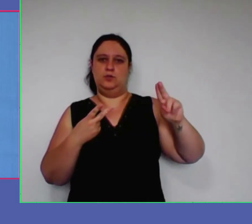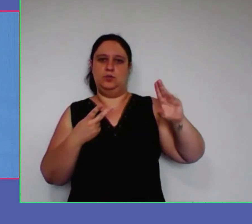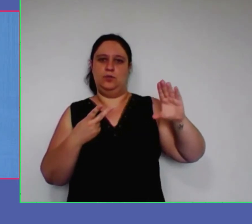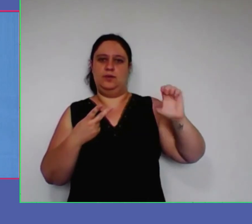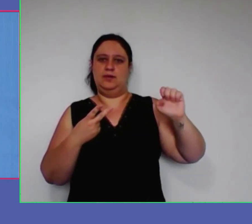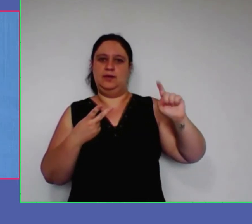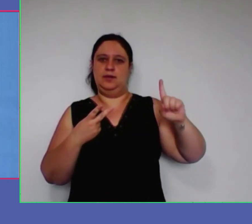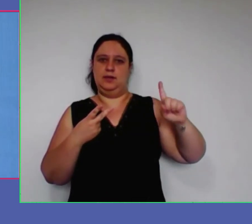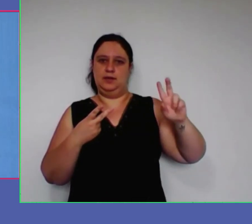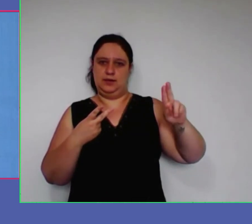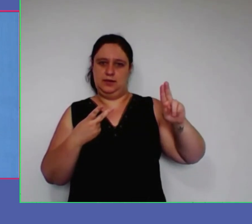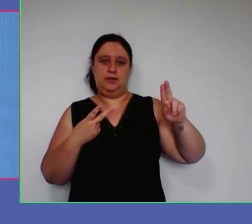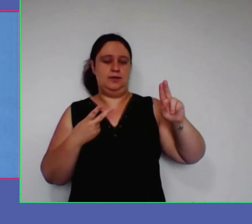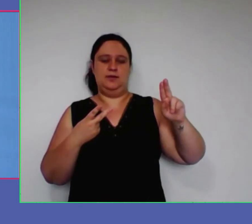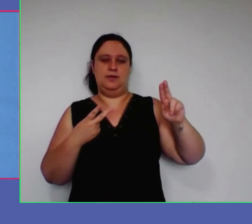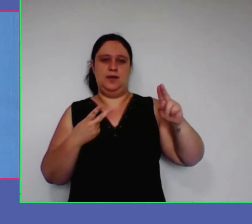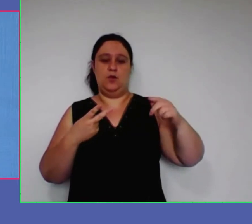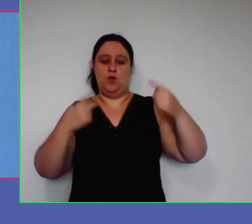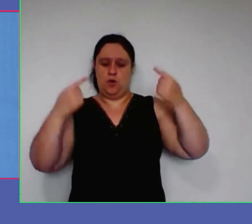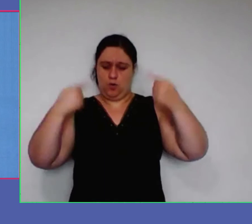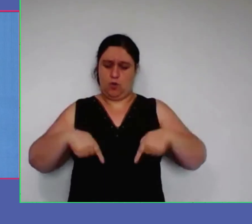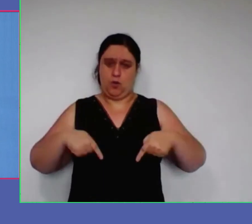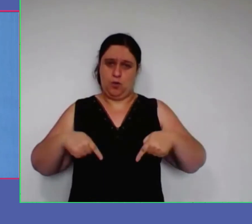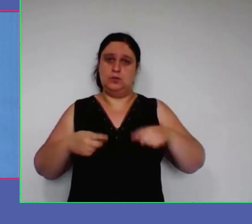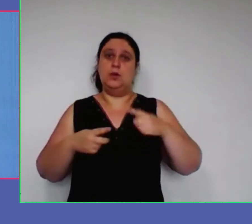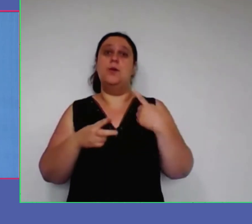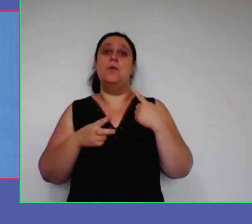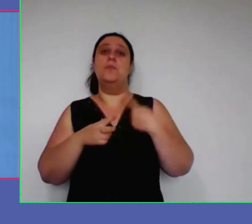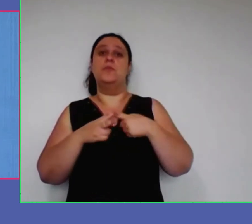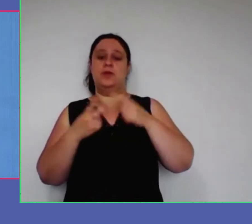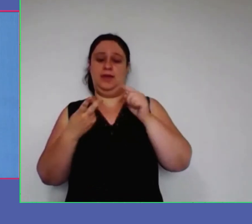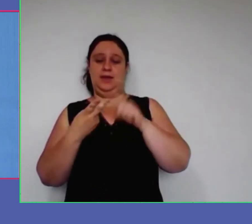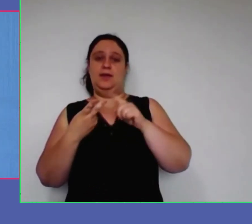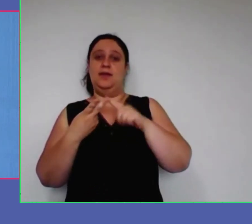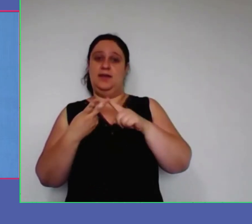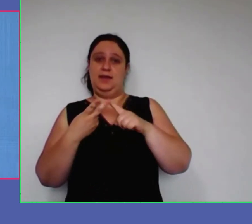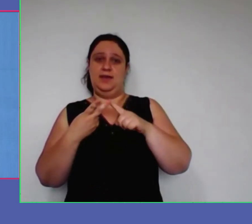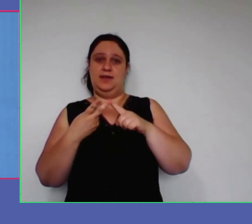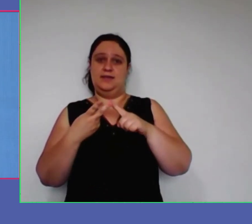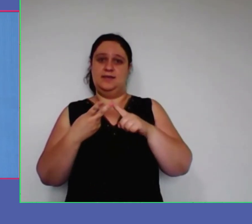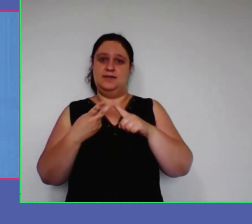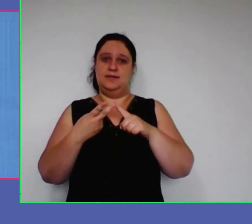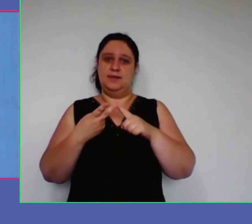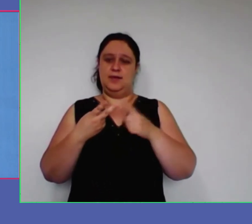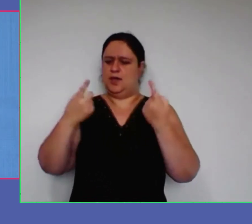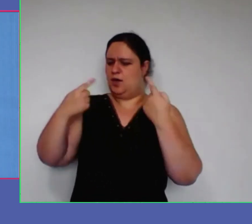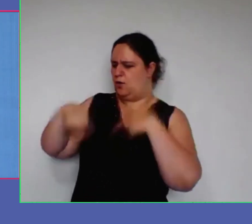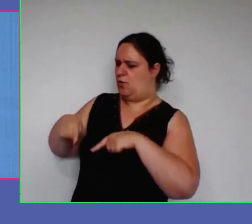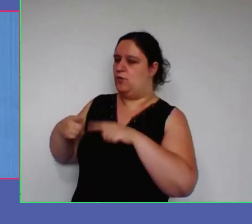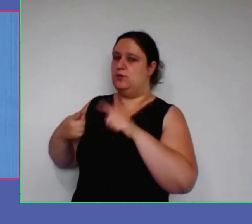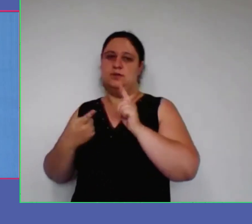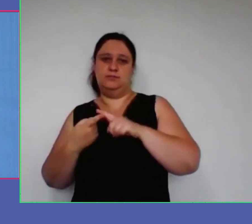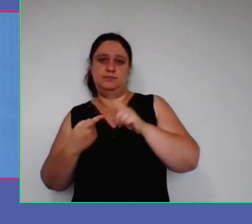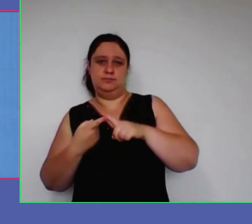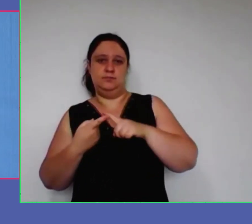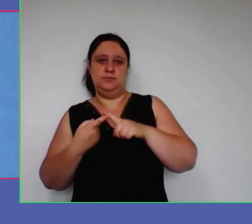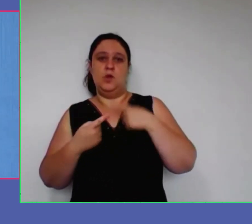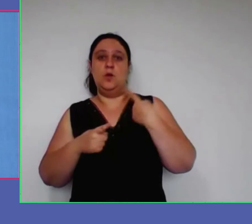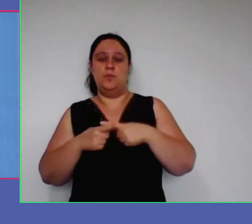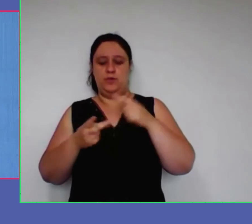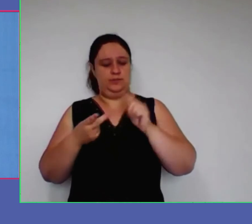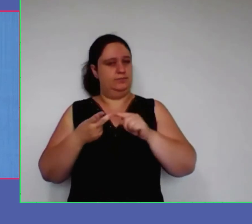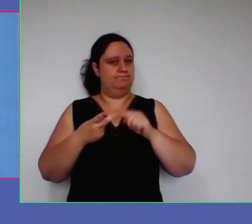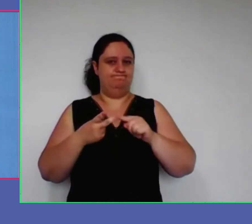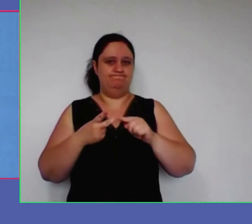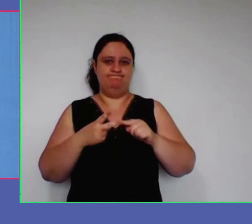saduceus eram tradicionalmente rivais dos fariseus, porque eles não criam em ressurreição,